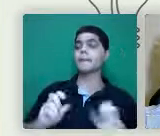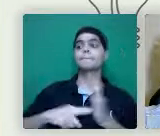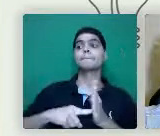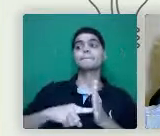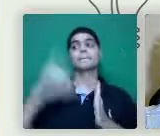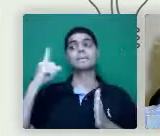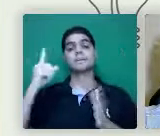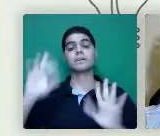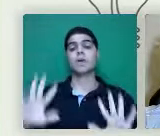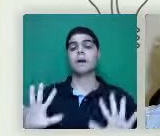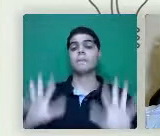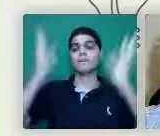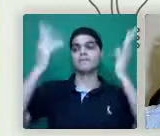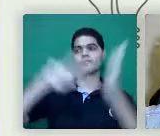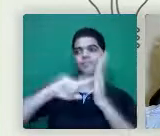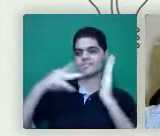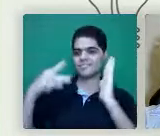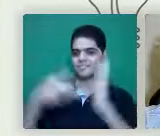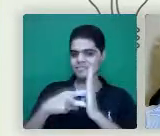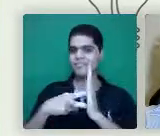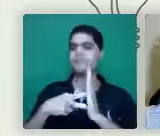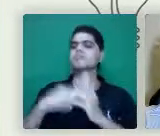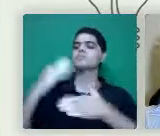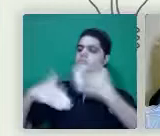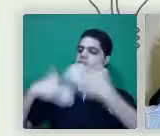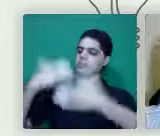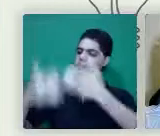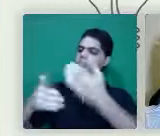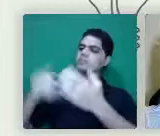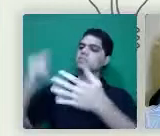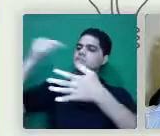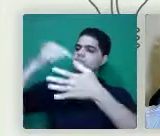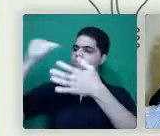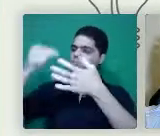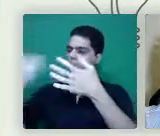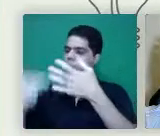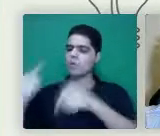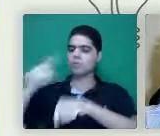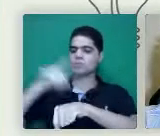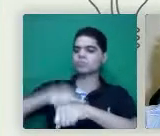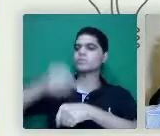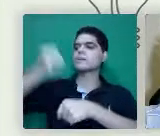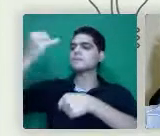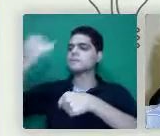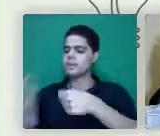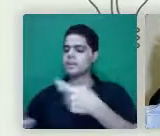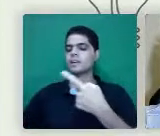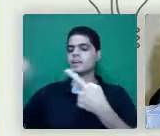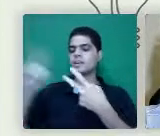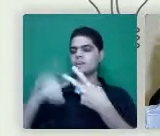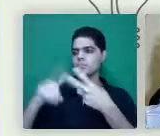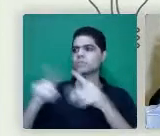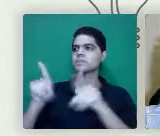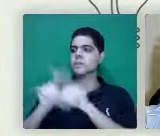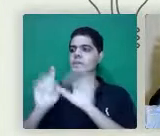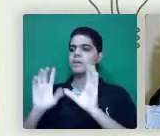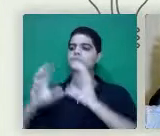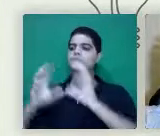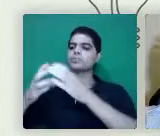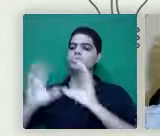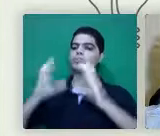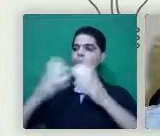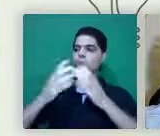entrar nessas questões bem pontuais em relação a tempo, que precisa estar disponível, e a questão dos times, que o pessoal tem dúvida,